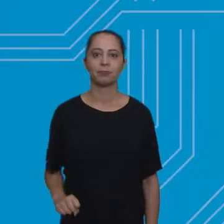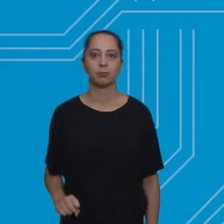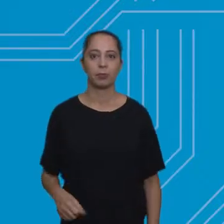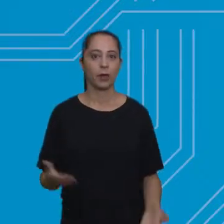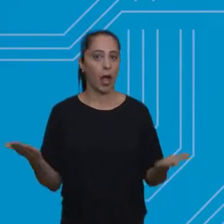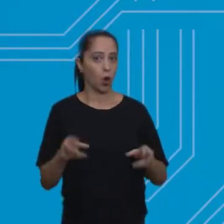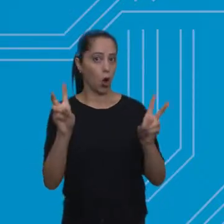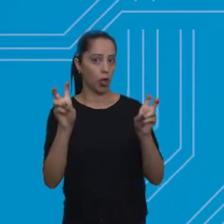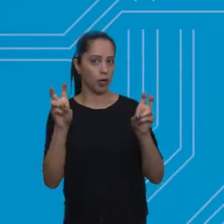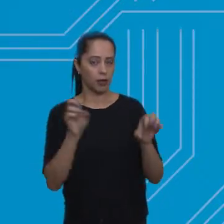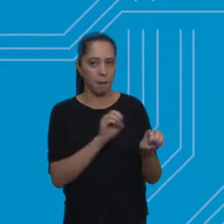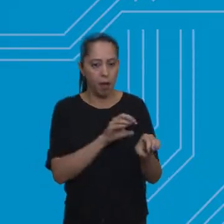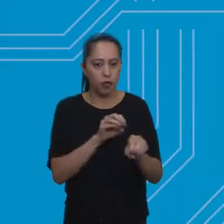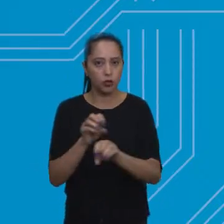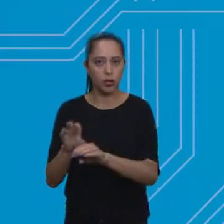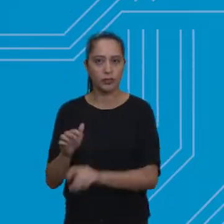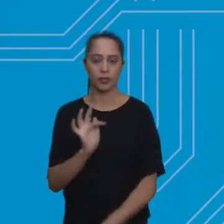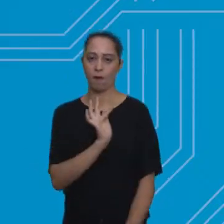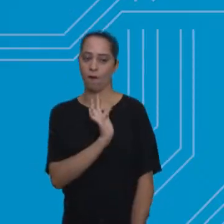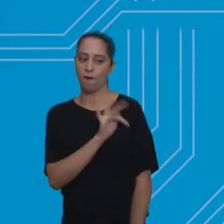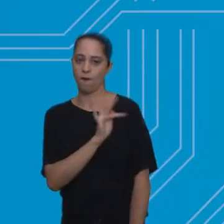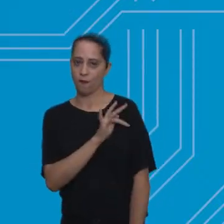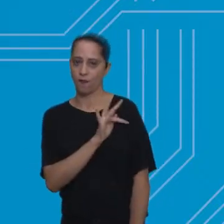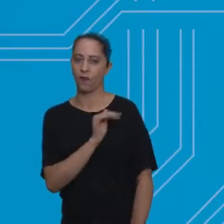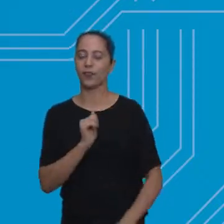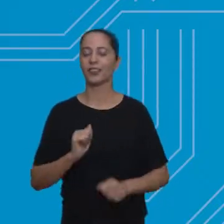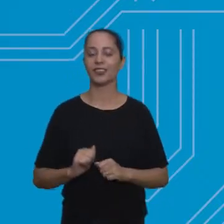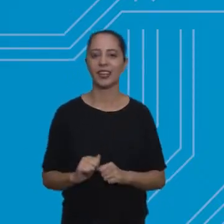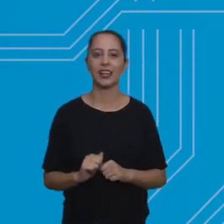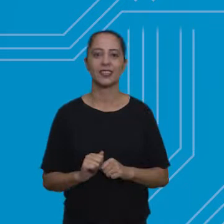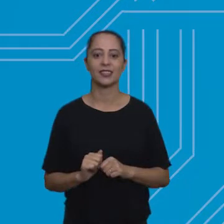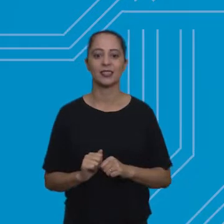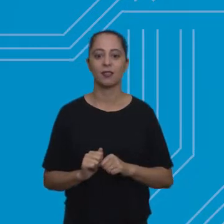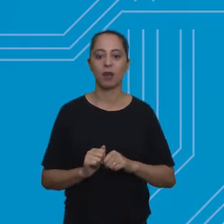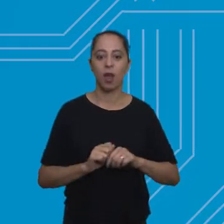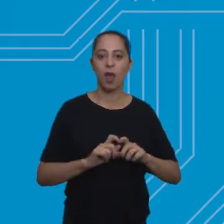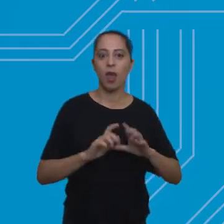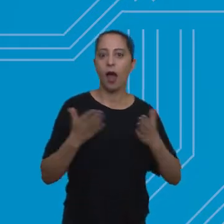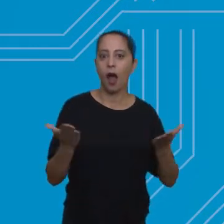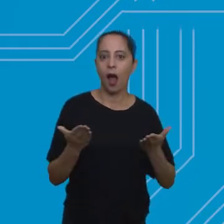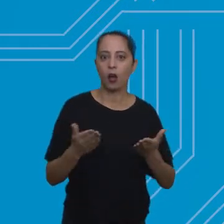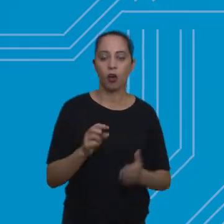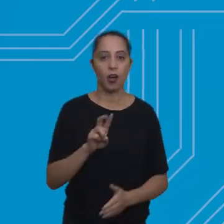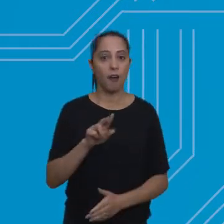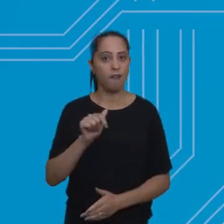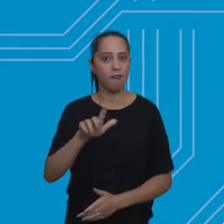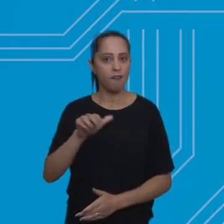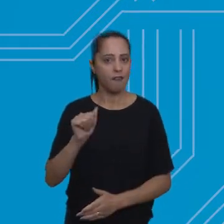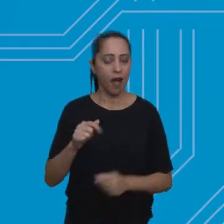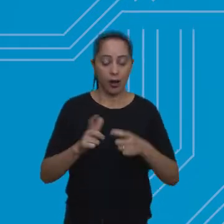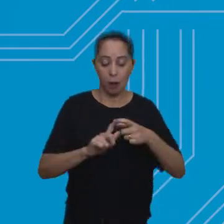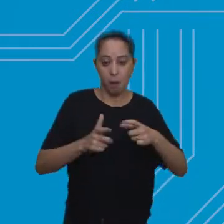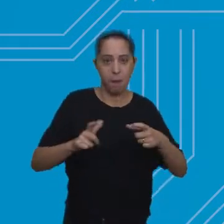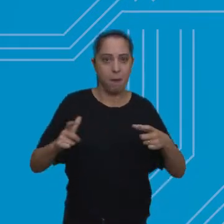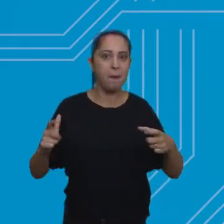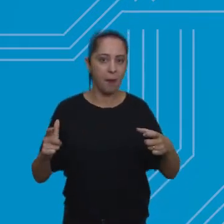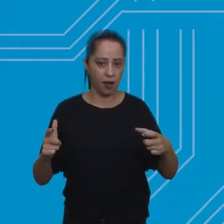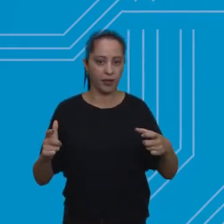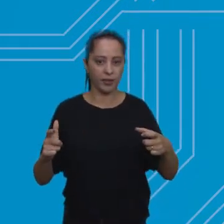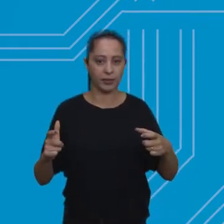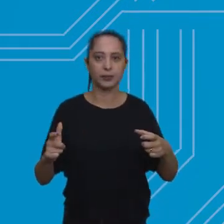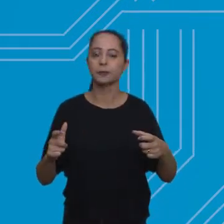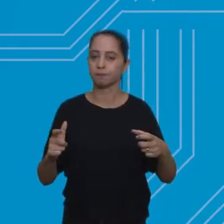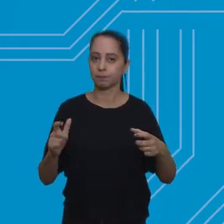YouTube. Agora no tema da educação, a Fundação Hélio Augusto de Souza vai ampliar o número de crianças atendidas